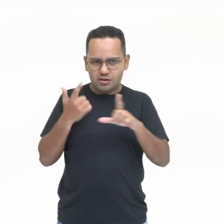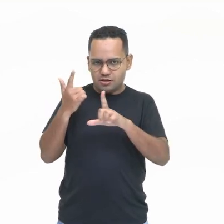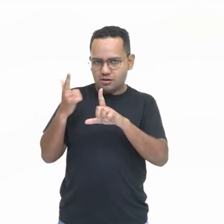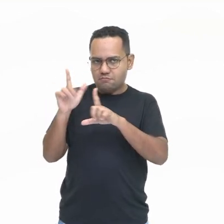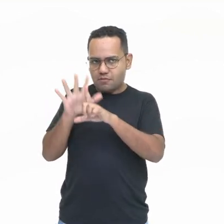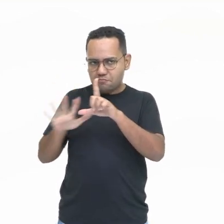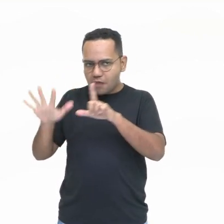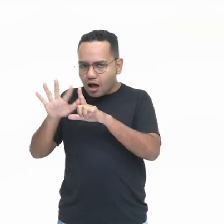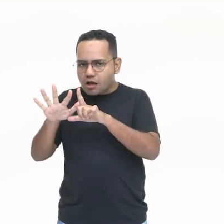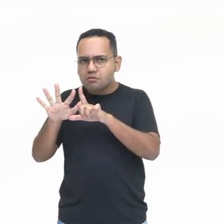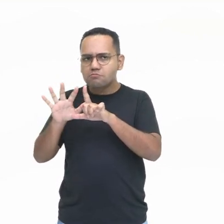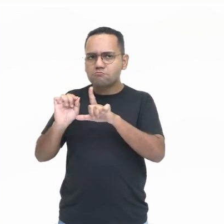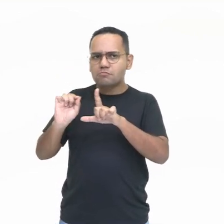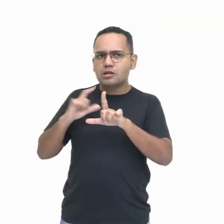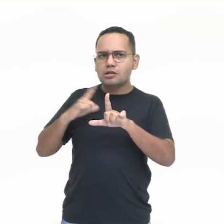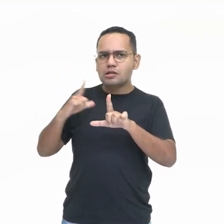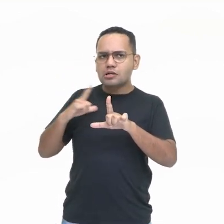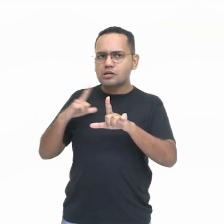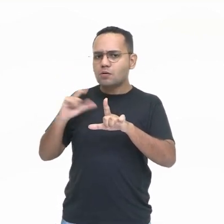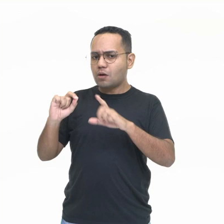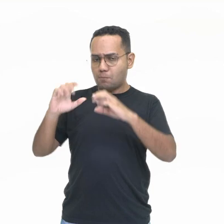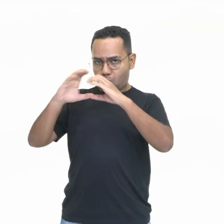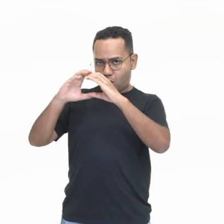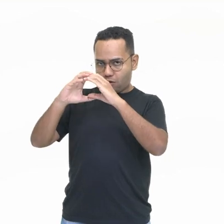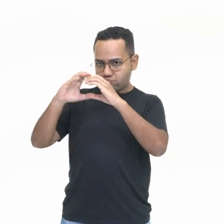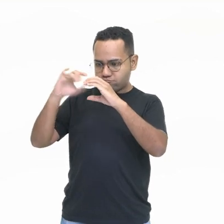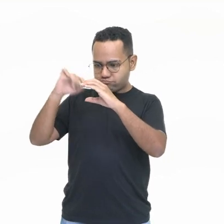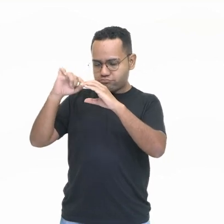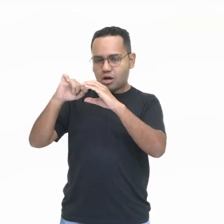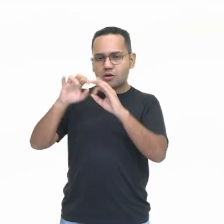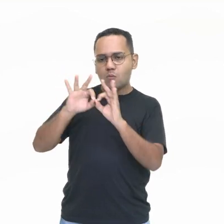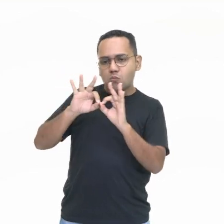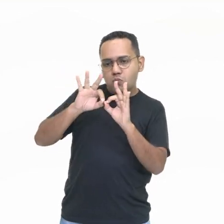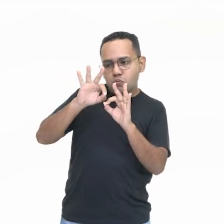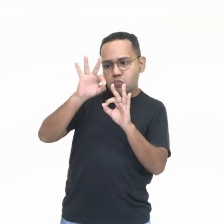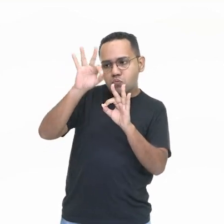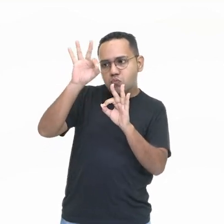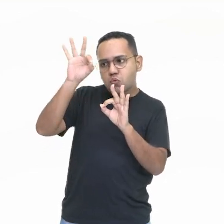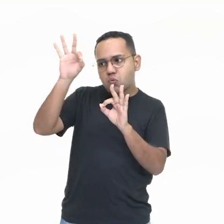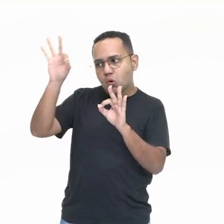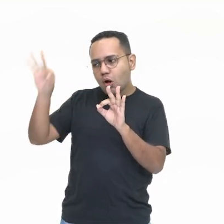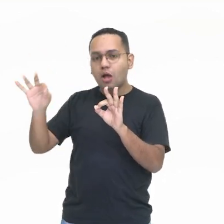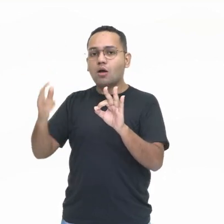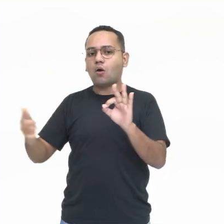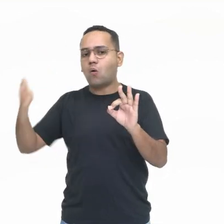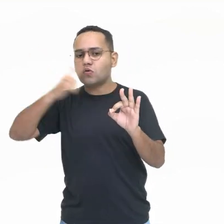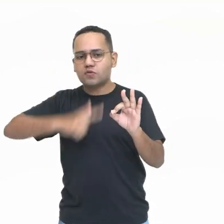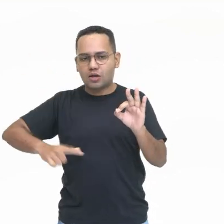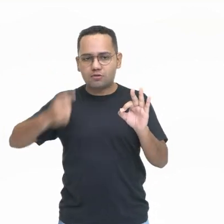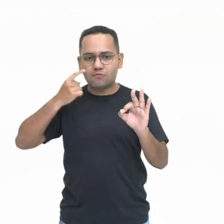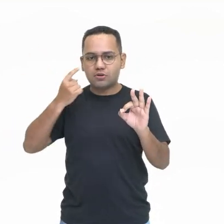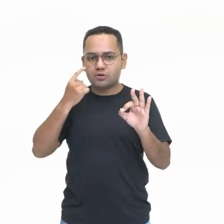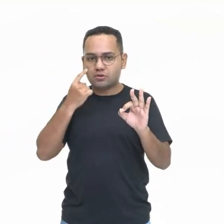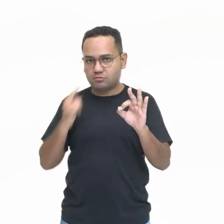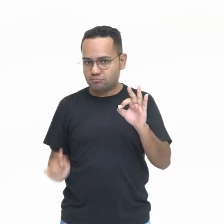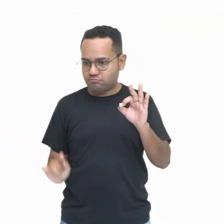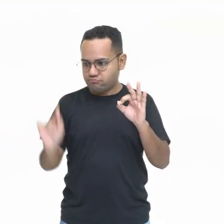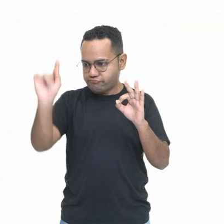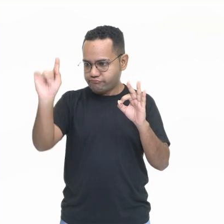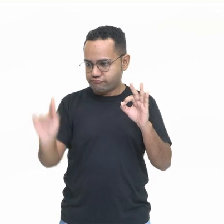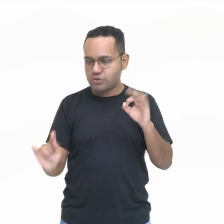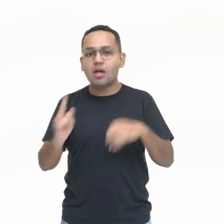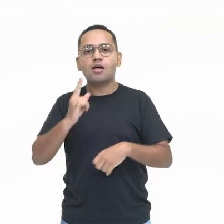gente determine a distância vertical. Ó. Ele está falando dessa distância aqui, ó. Nessa distância aqui,